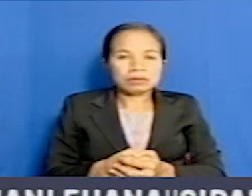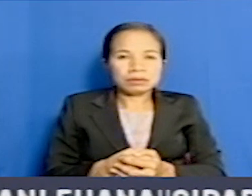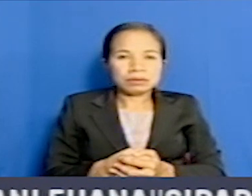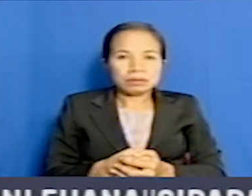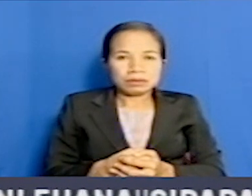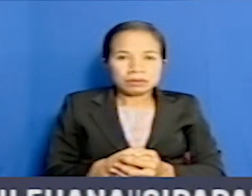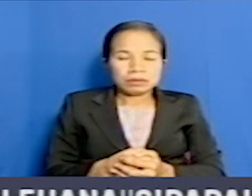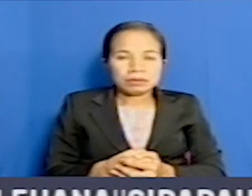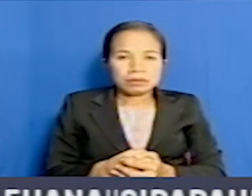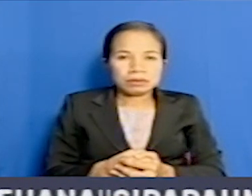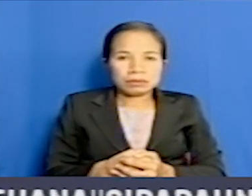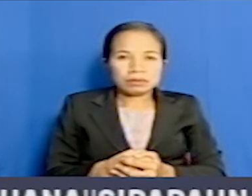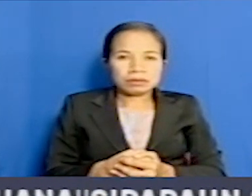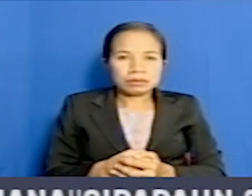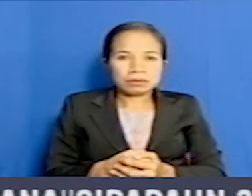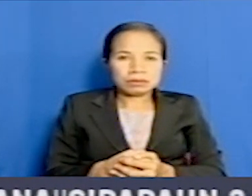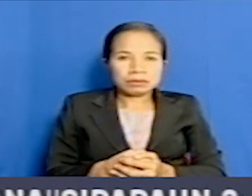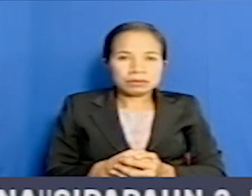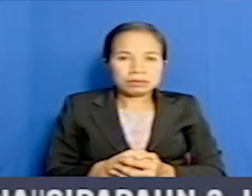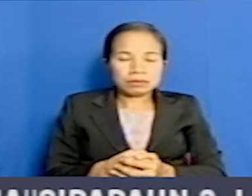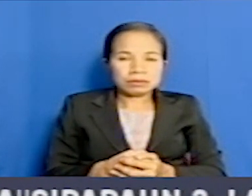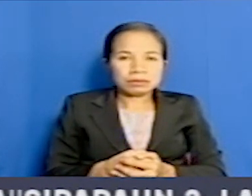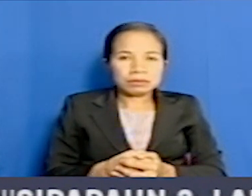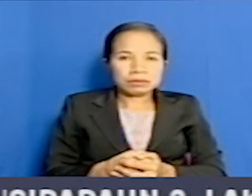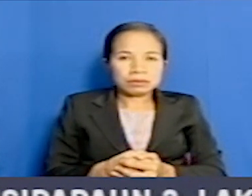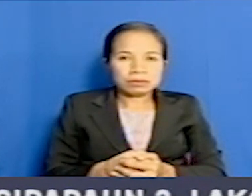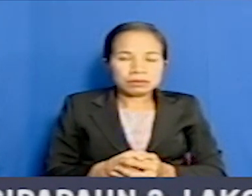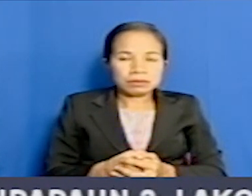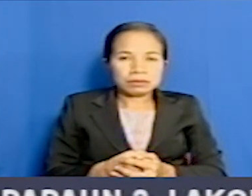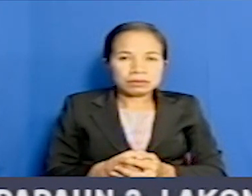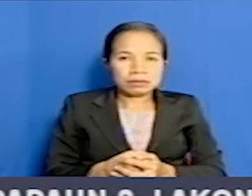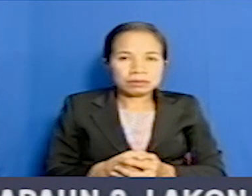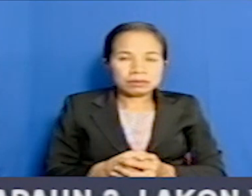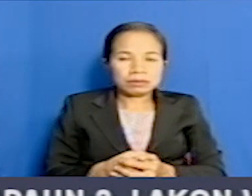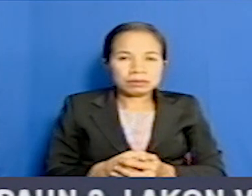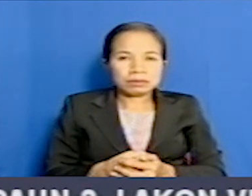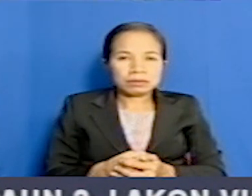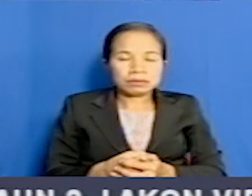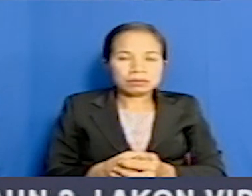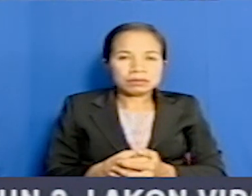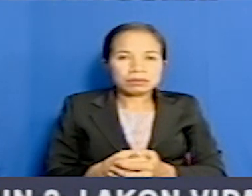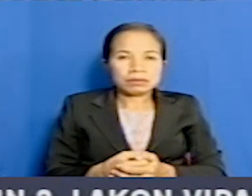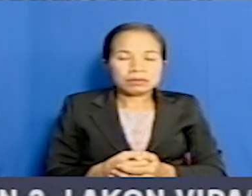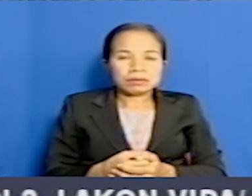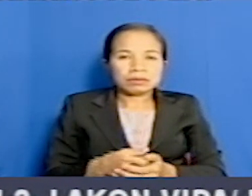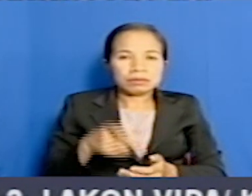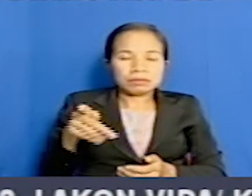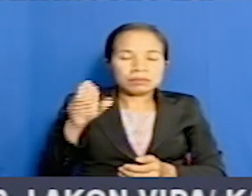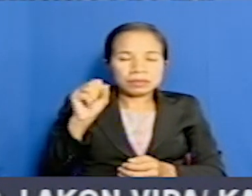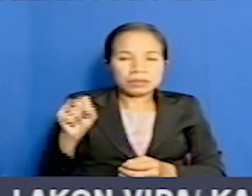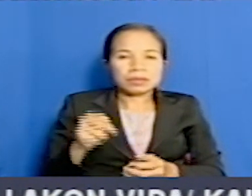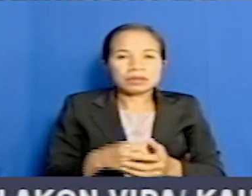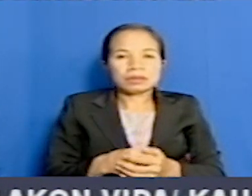igualdade de oportunidades e circunstâncias, sem deixar ninguém para trás. No